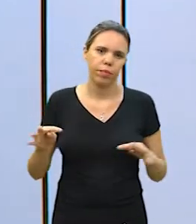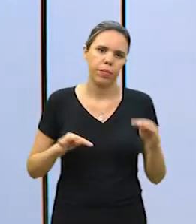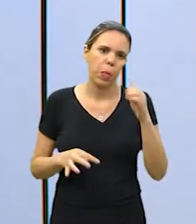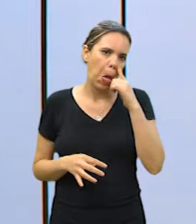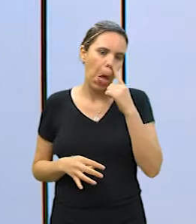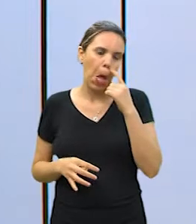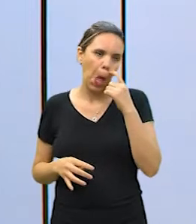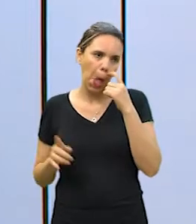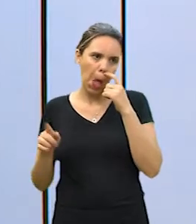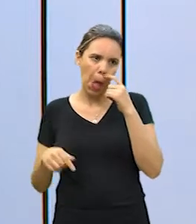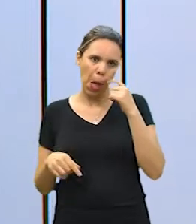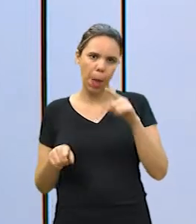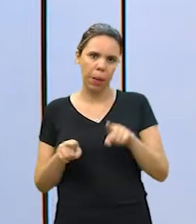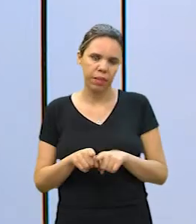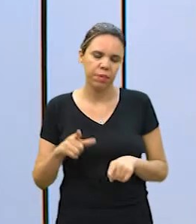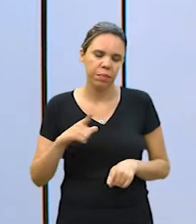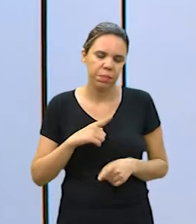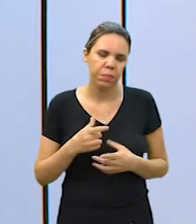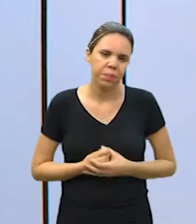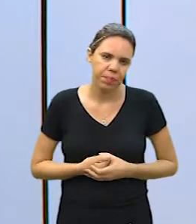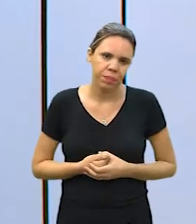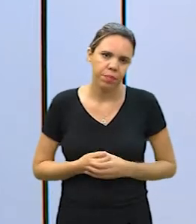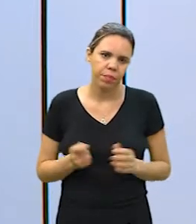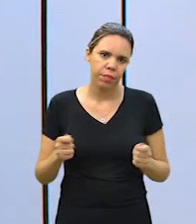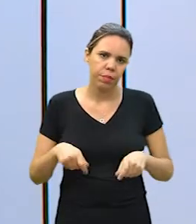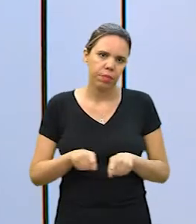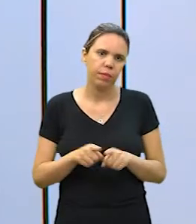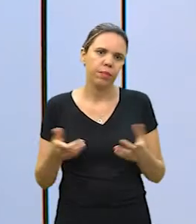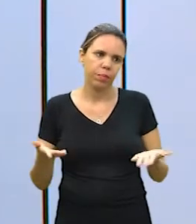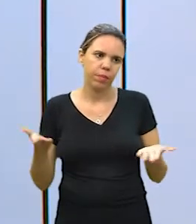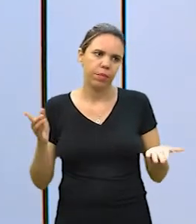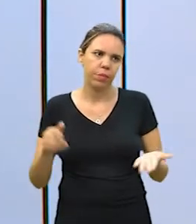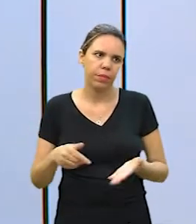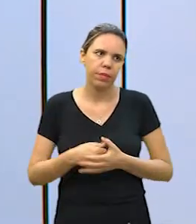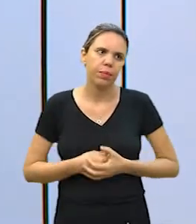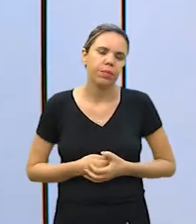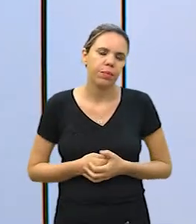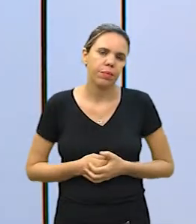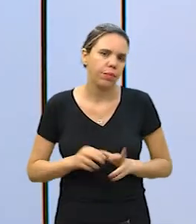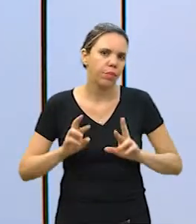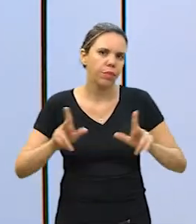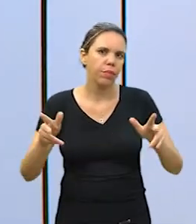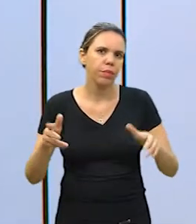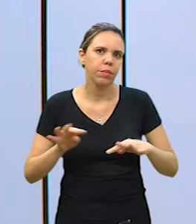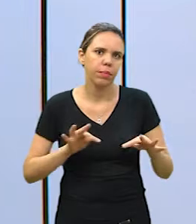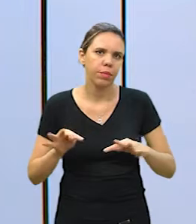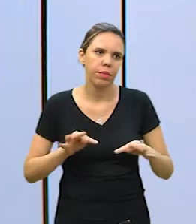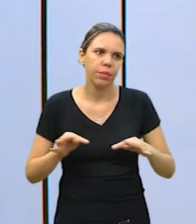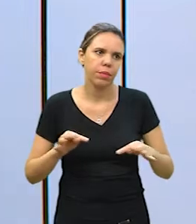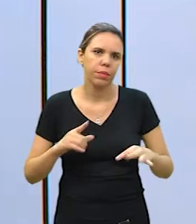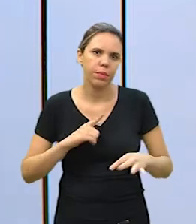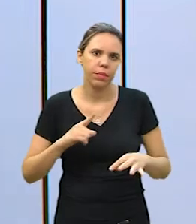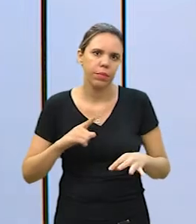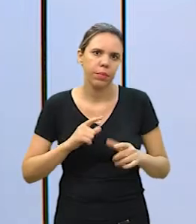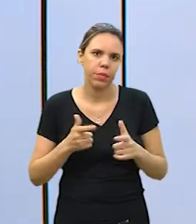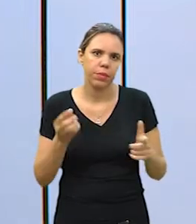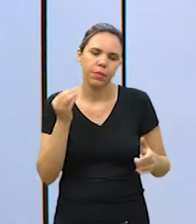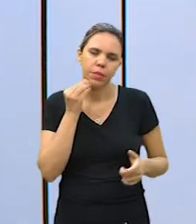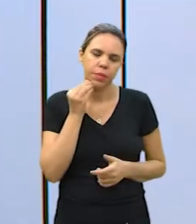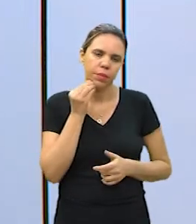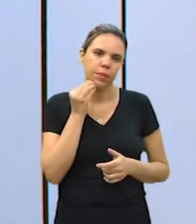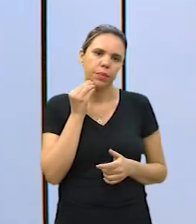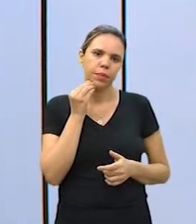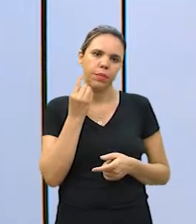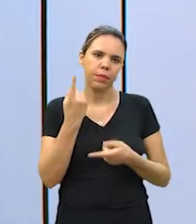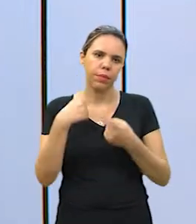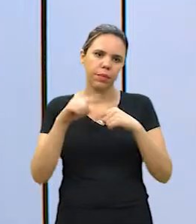temos tratamento para isso, nós temos condições e hoje diferentes de tratamento que nós temos grande